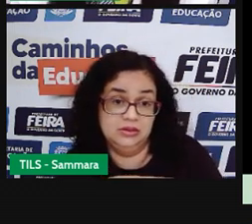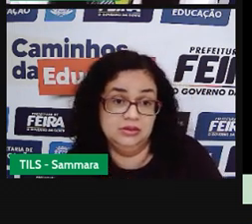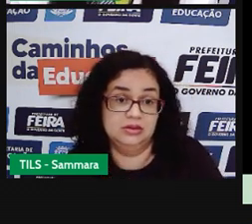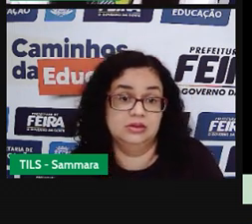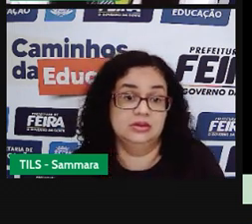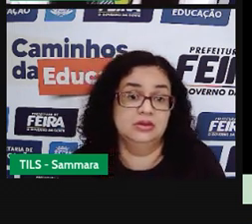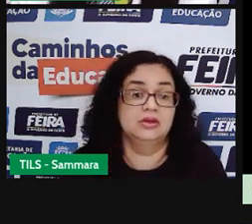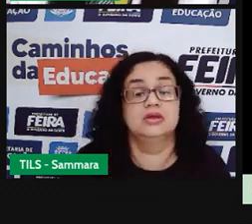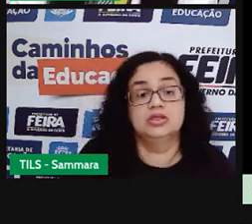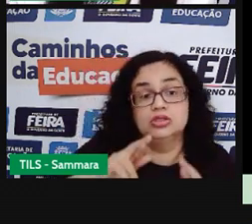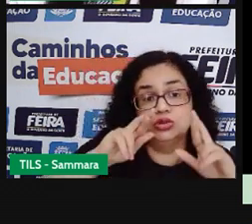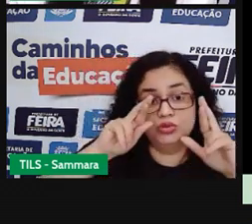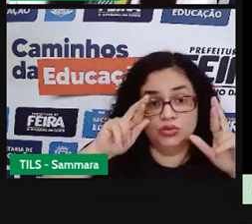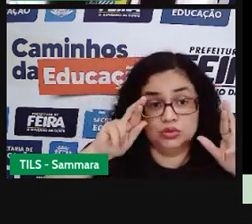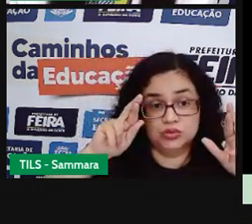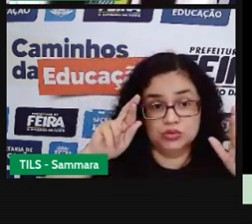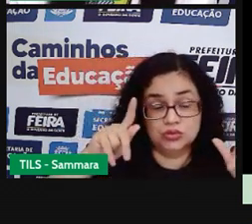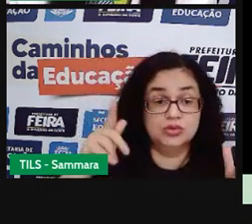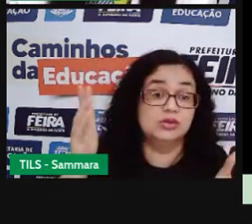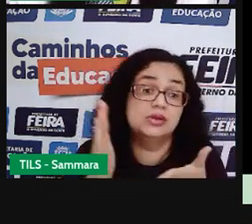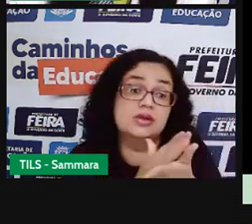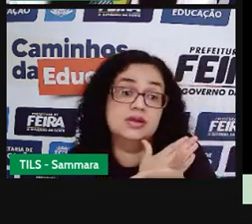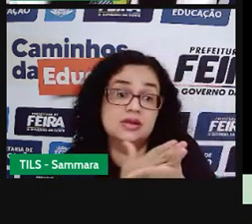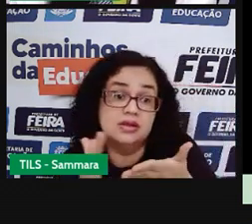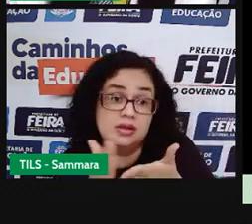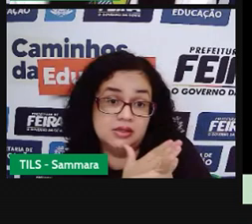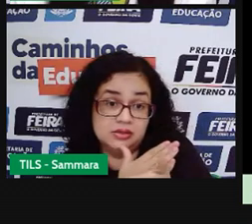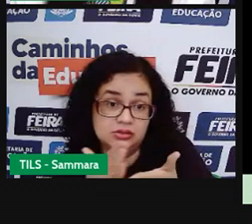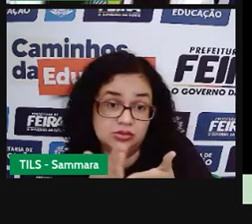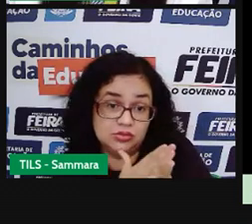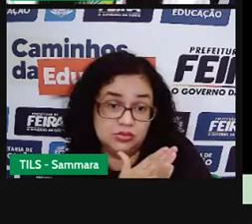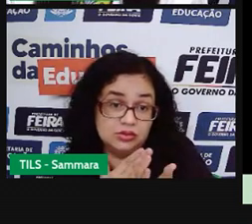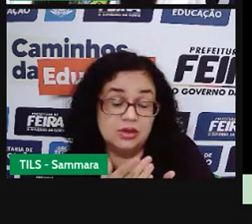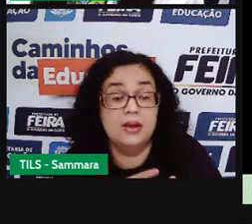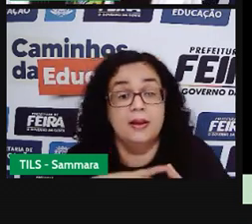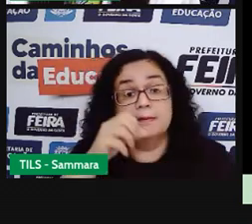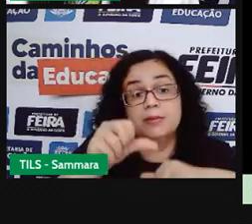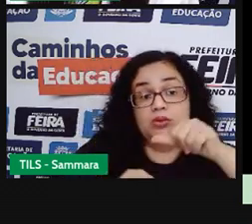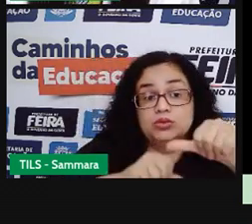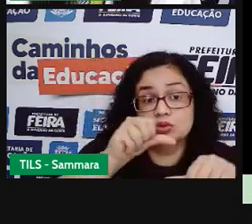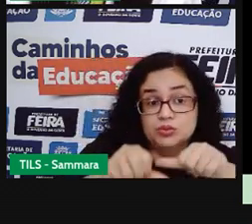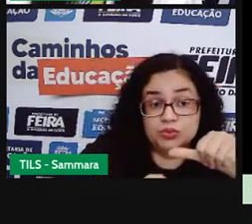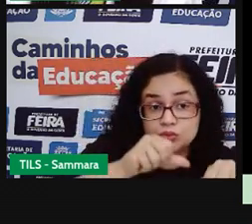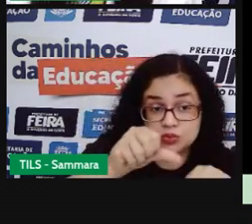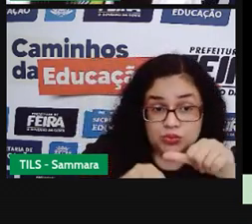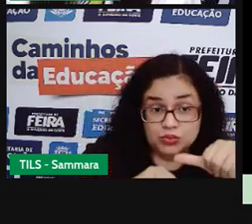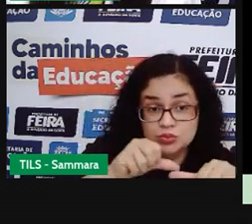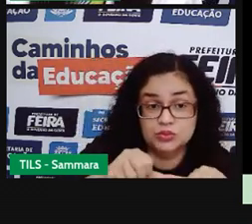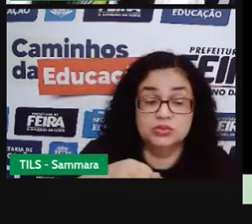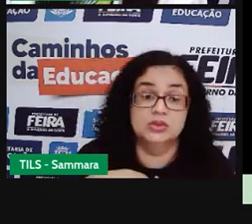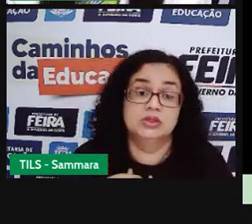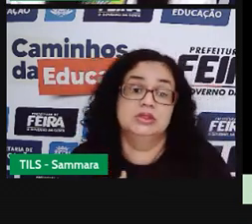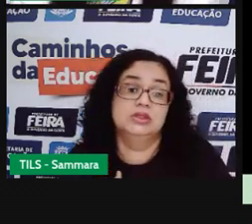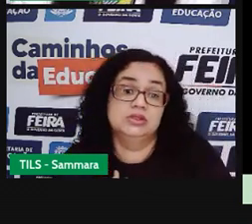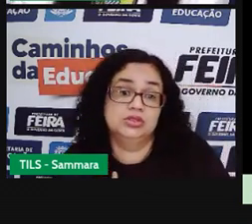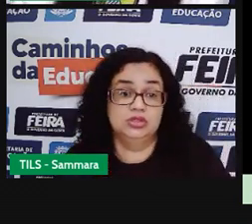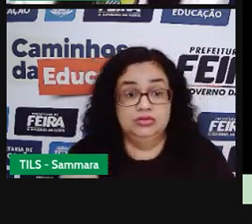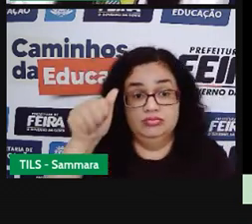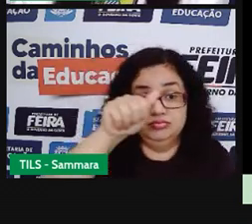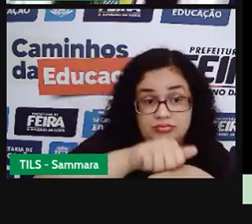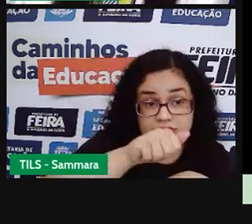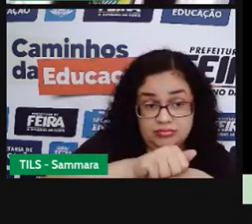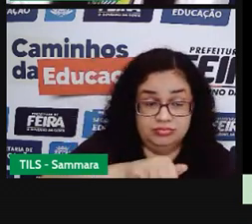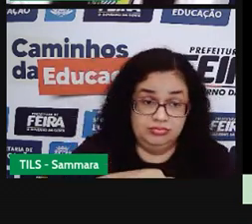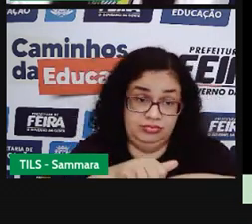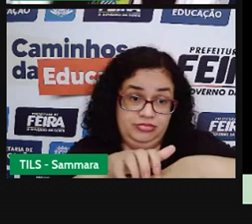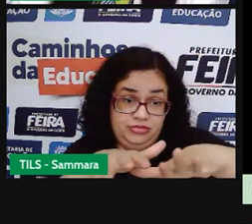estados físicos diferentes e alguns desses substâncias podem mudar de estado físico EA